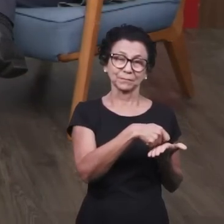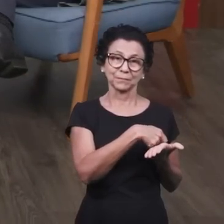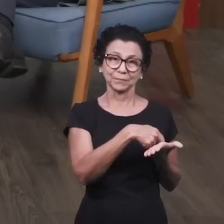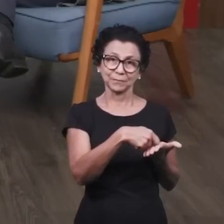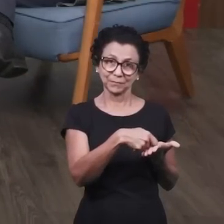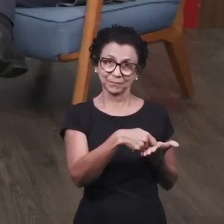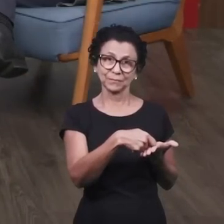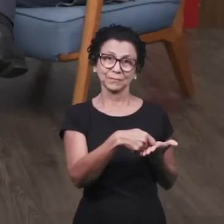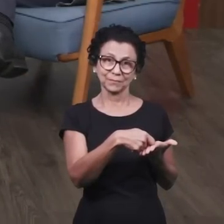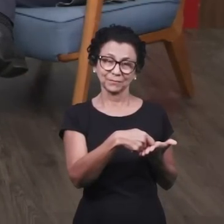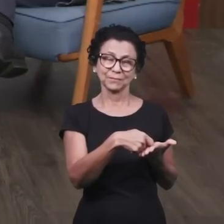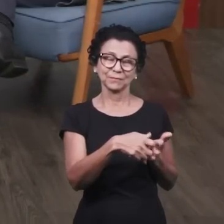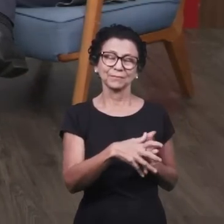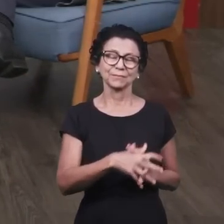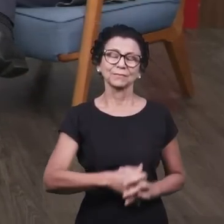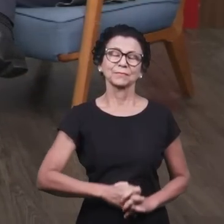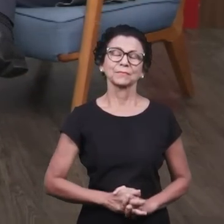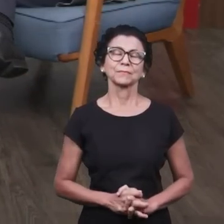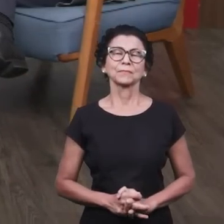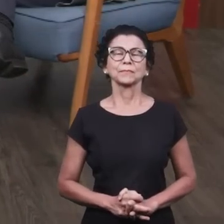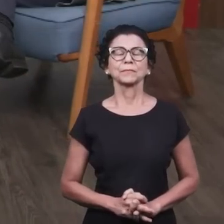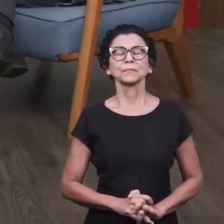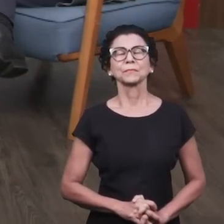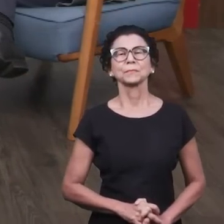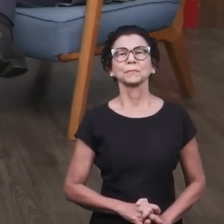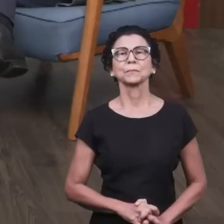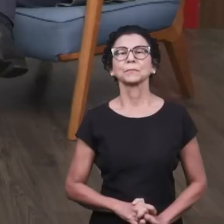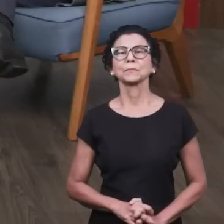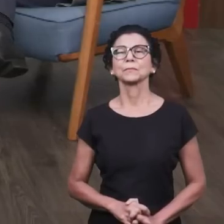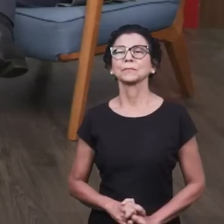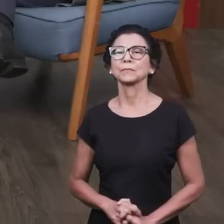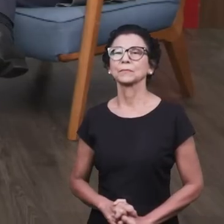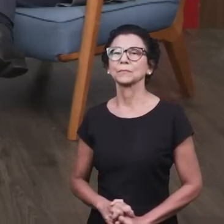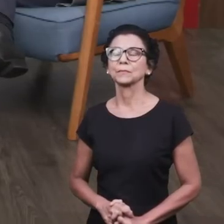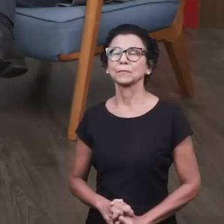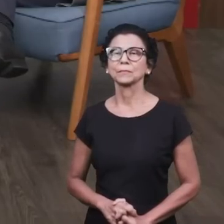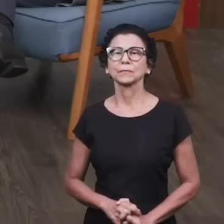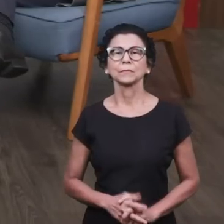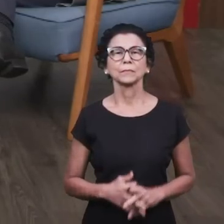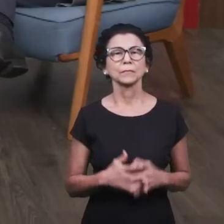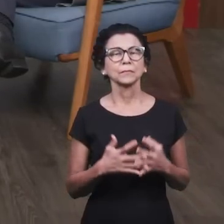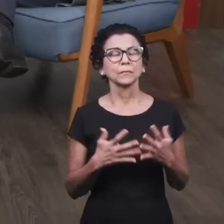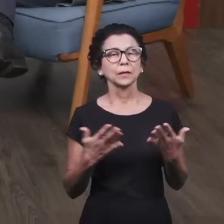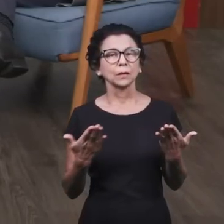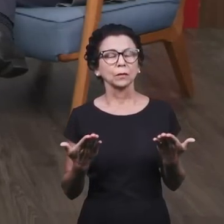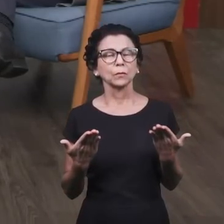é hoje objeto da nossa abordagem, mas que